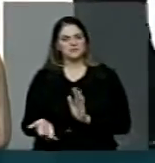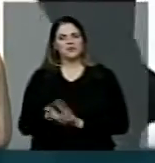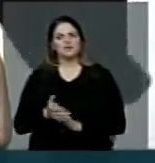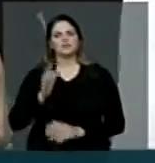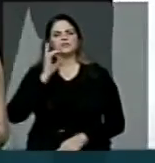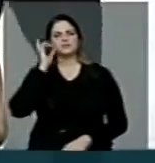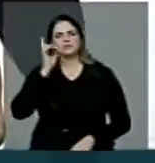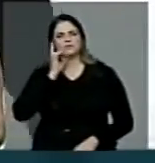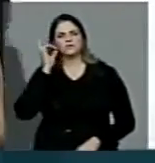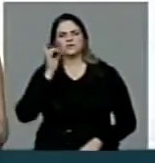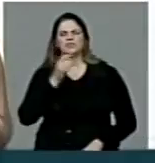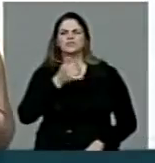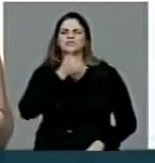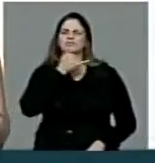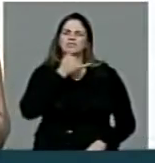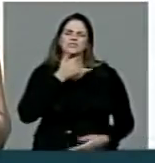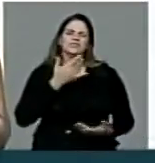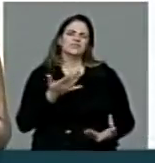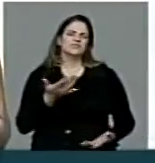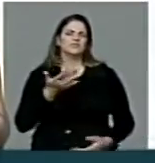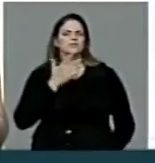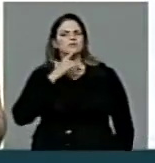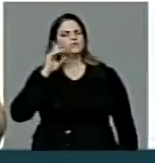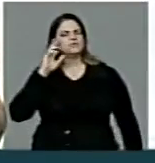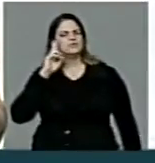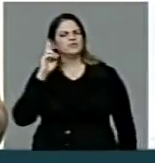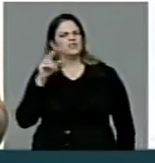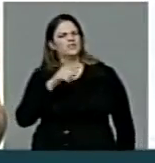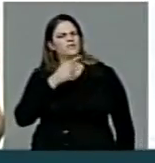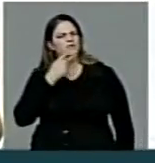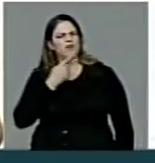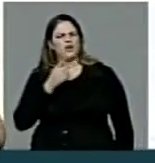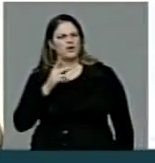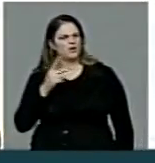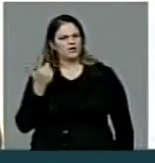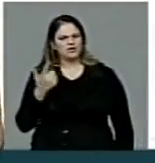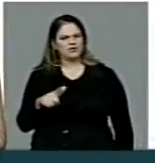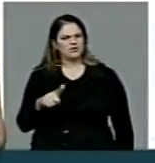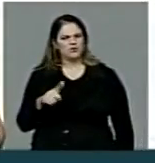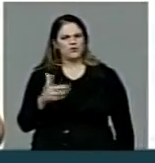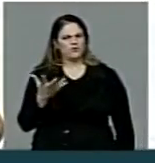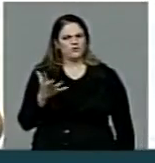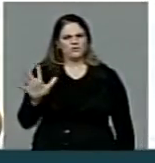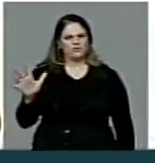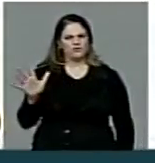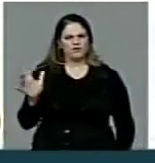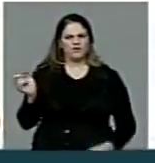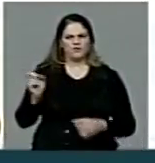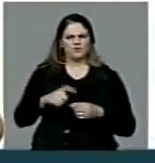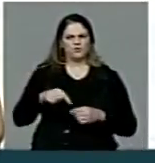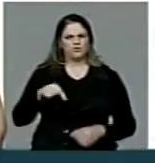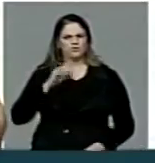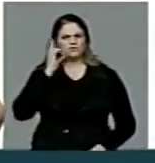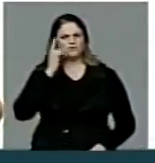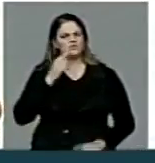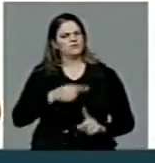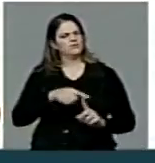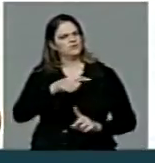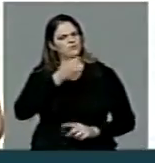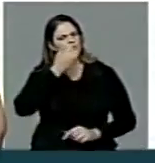deputado. Lamento muito que o senhor está anunciando que não vai retornar, porque o senhor é um deputado